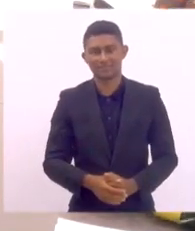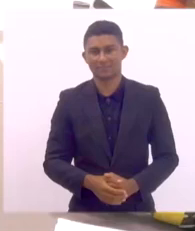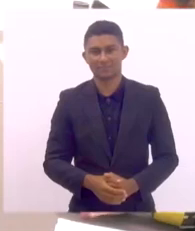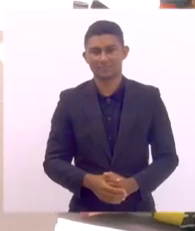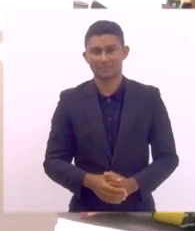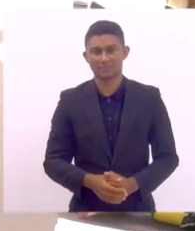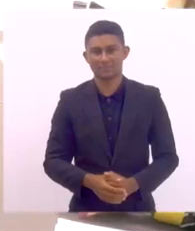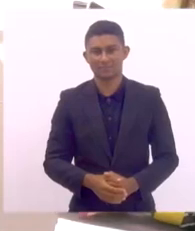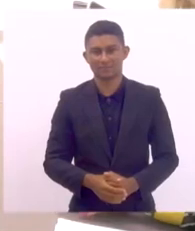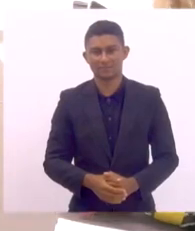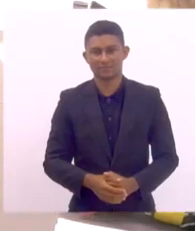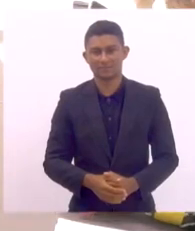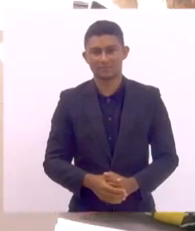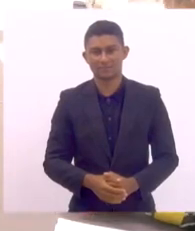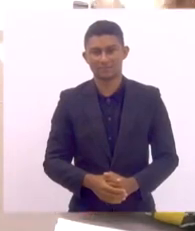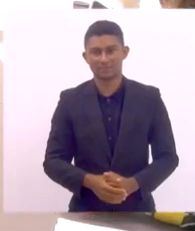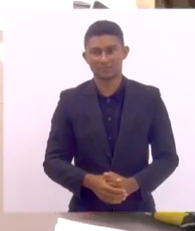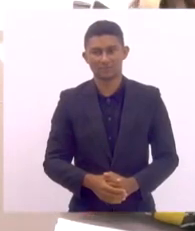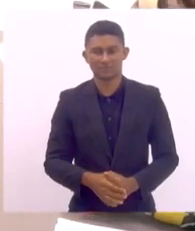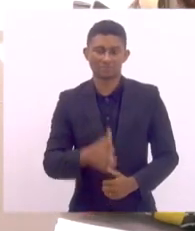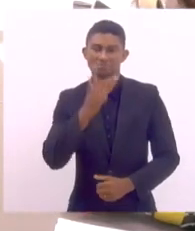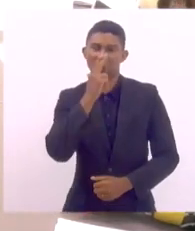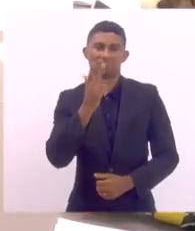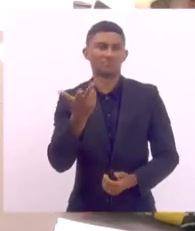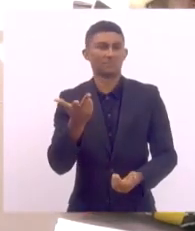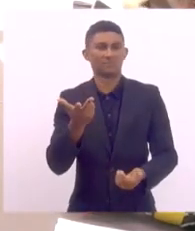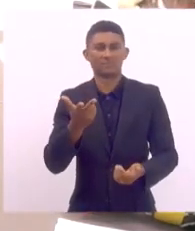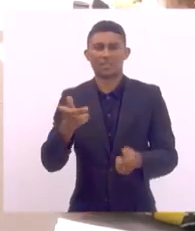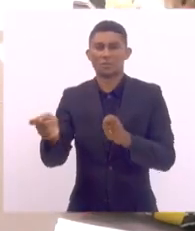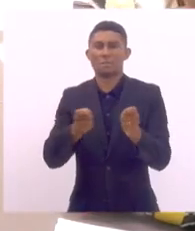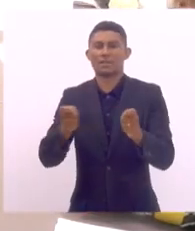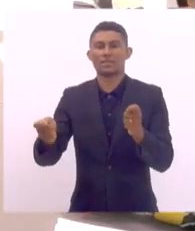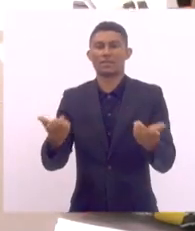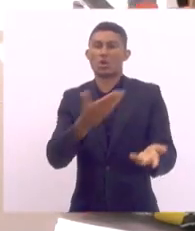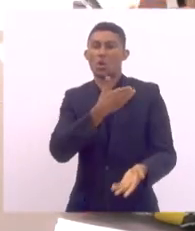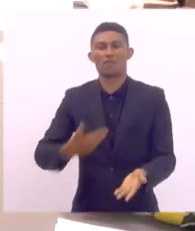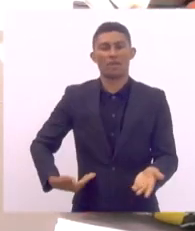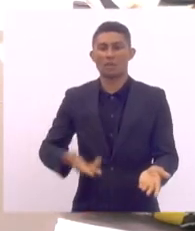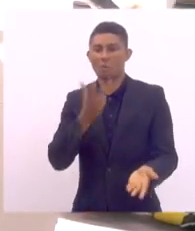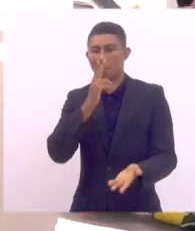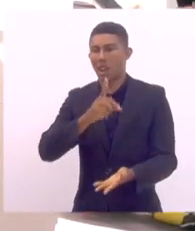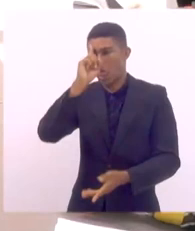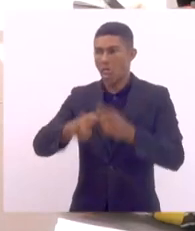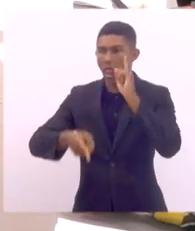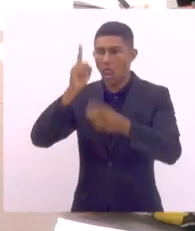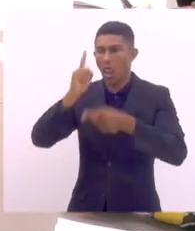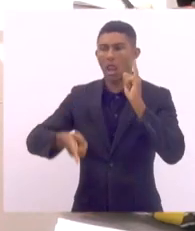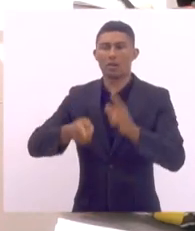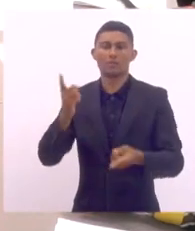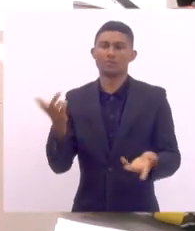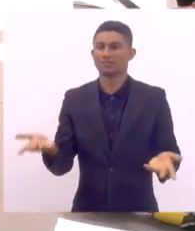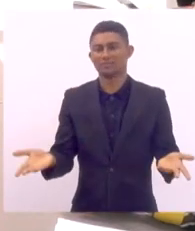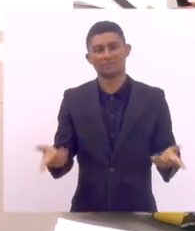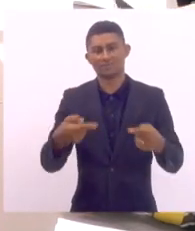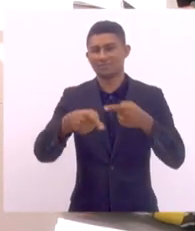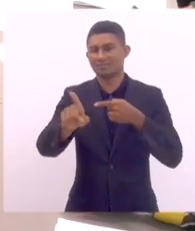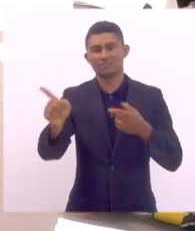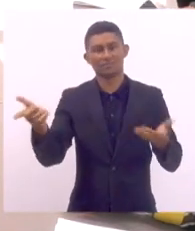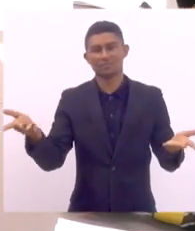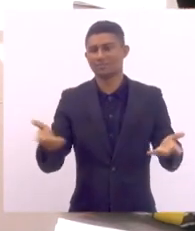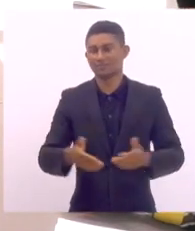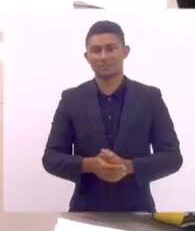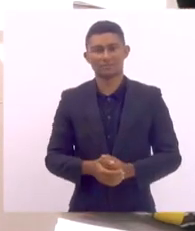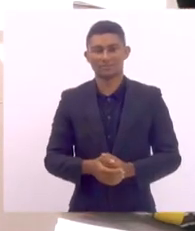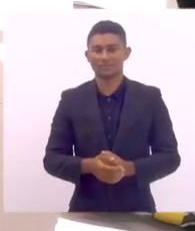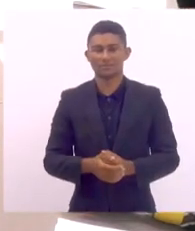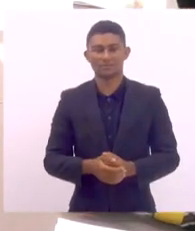Que aí vai ser... É, está invadindo a administração pública. Quer mais implicação que essa? Mas é segunda-feira em geral, entendeu? Eu entendi. Mano. É